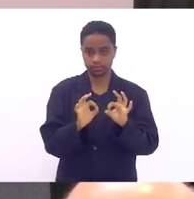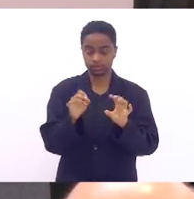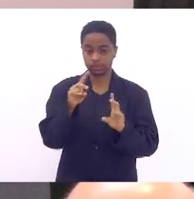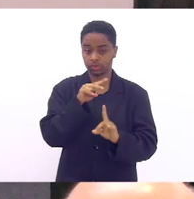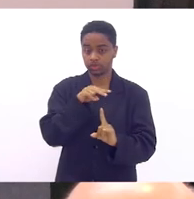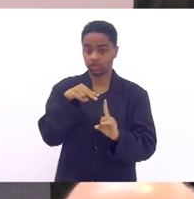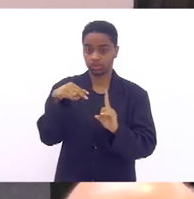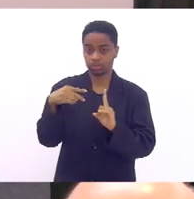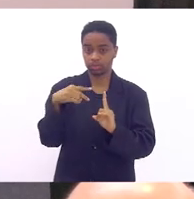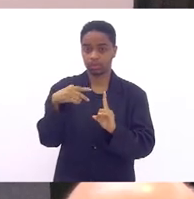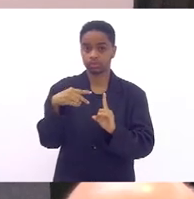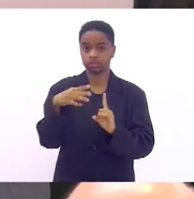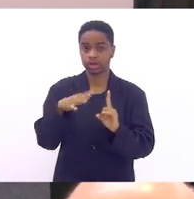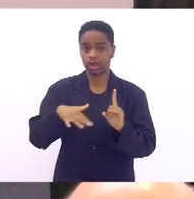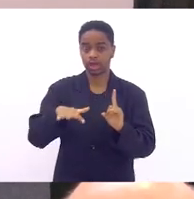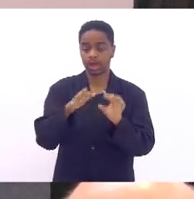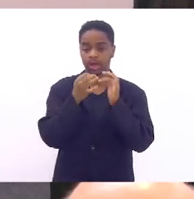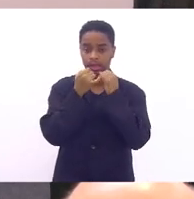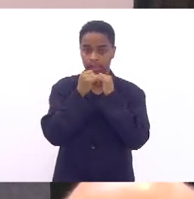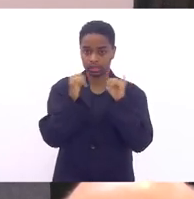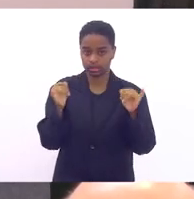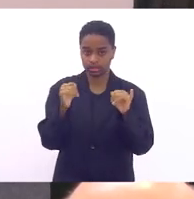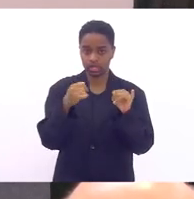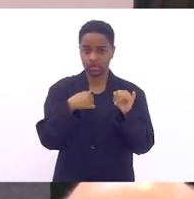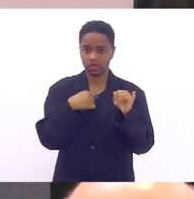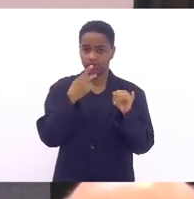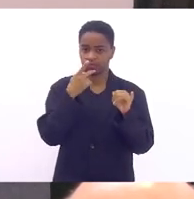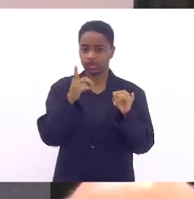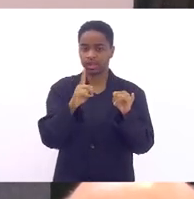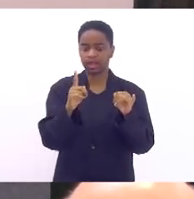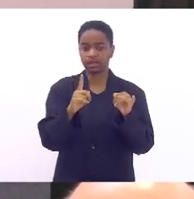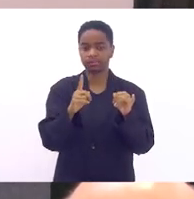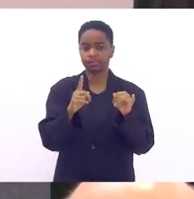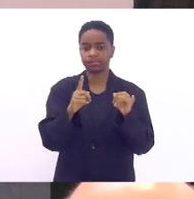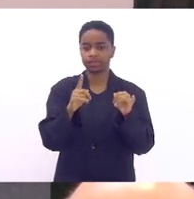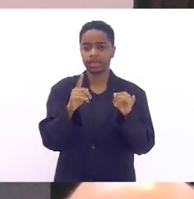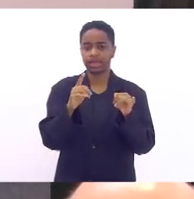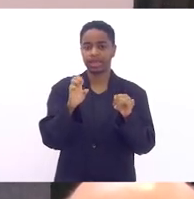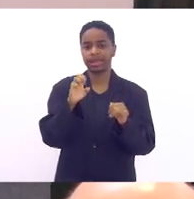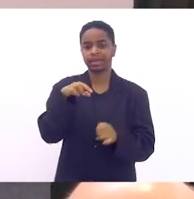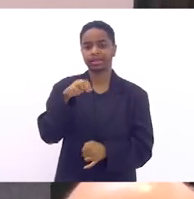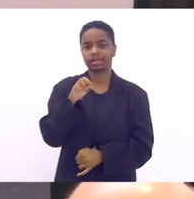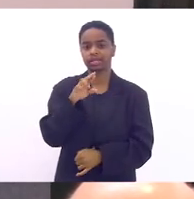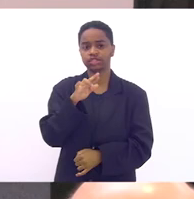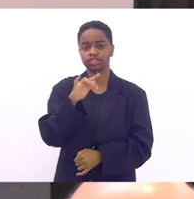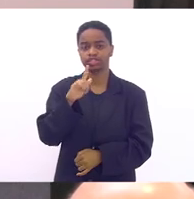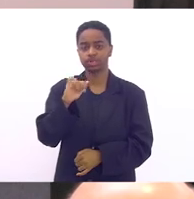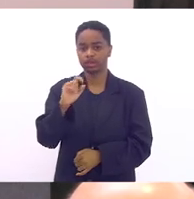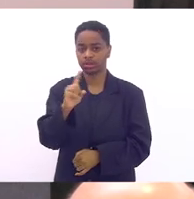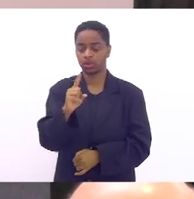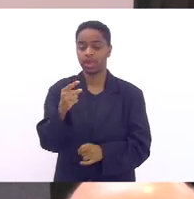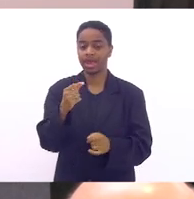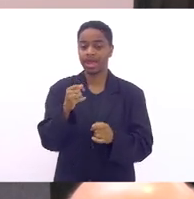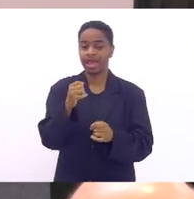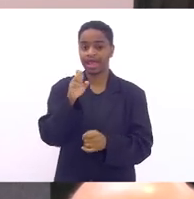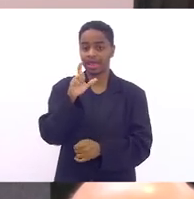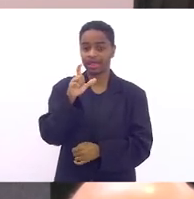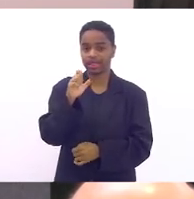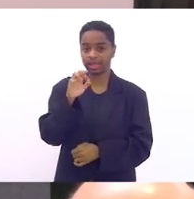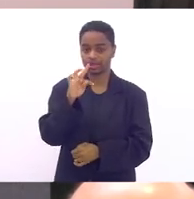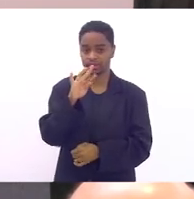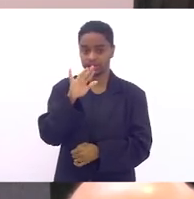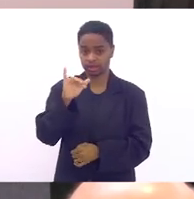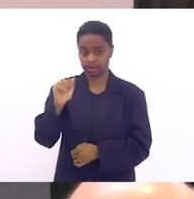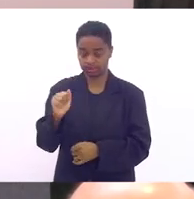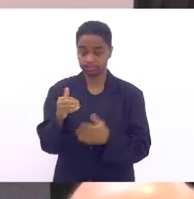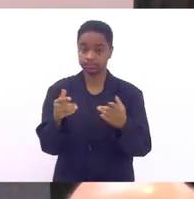matriz elétrica sobretudo não tô falando nem energética energética também é a melhor do mundo mas elétrica é melhor Hoje existe uma